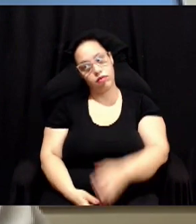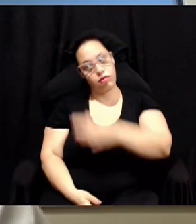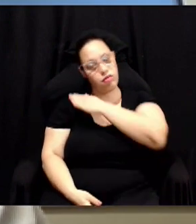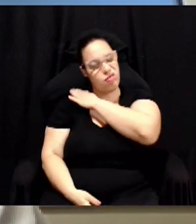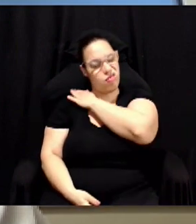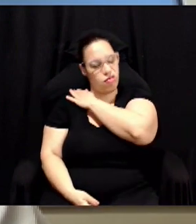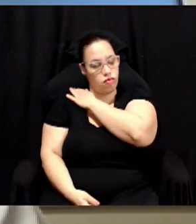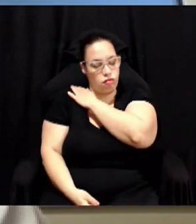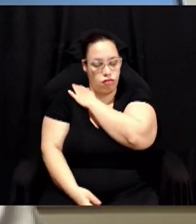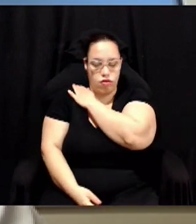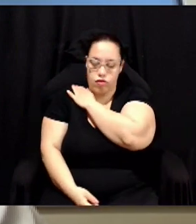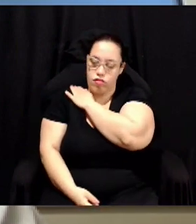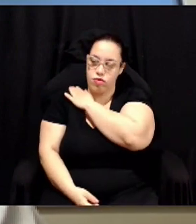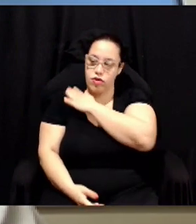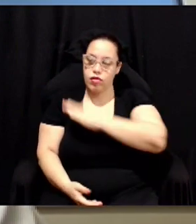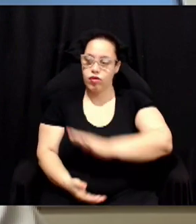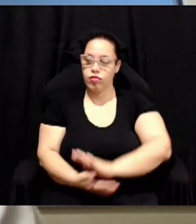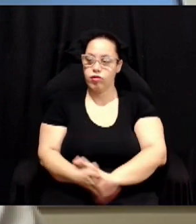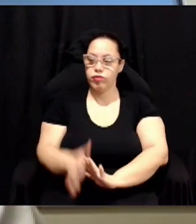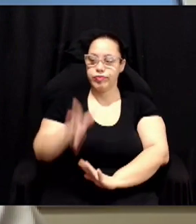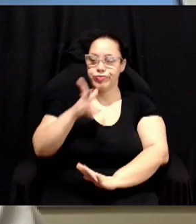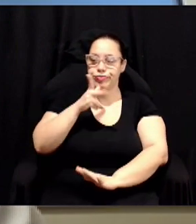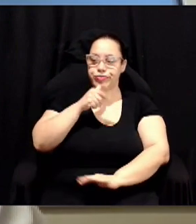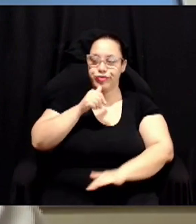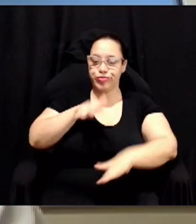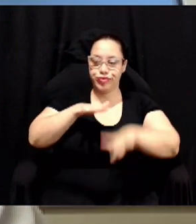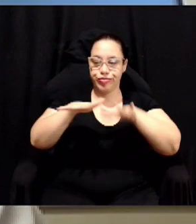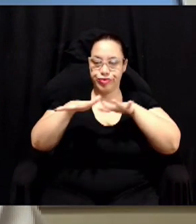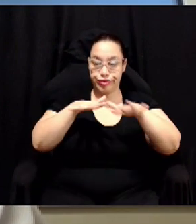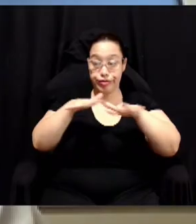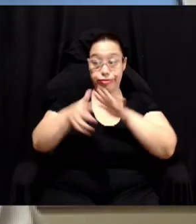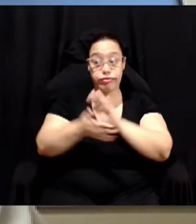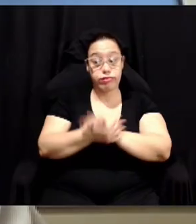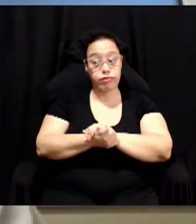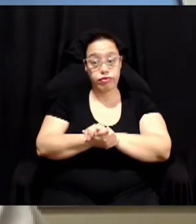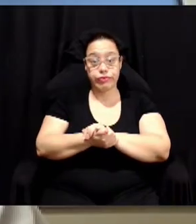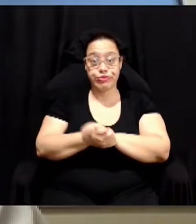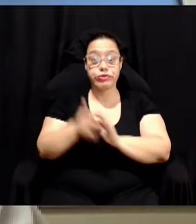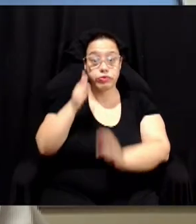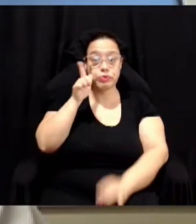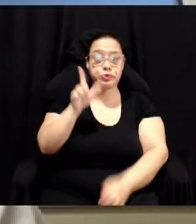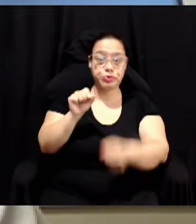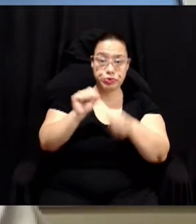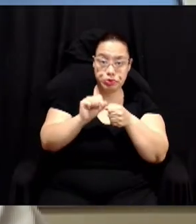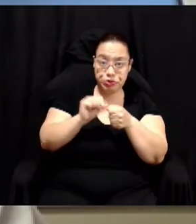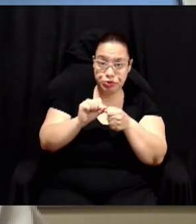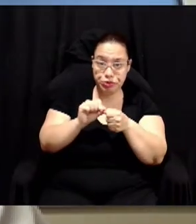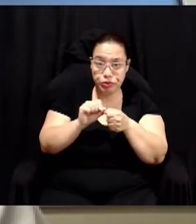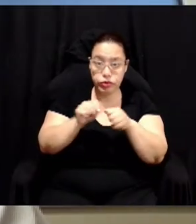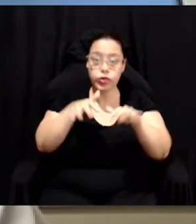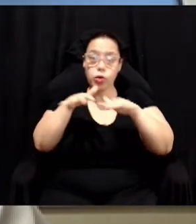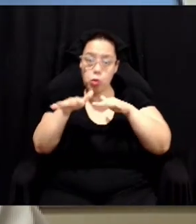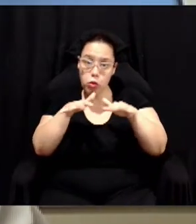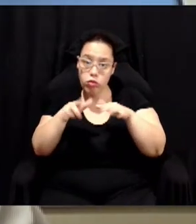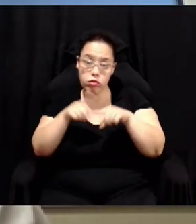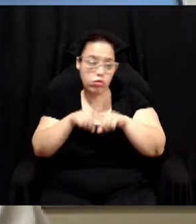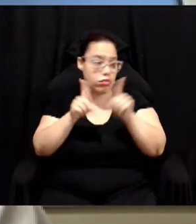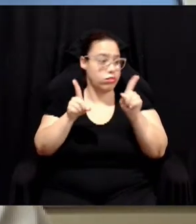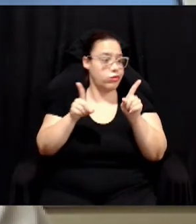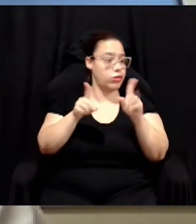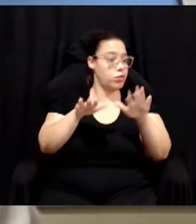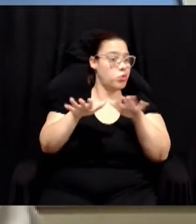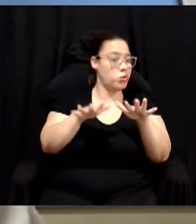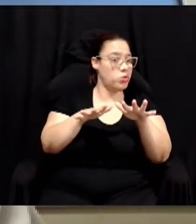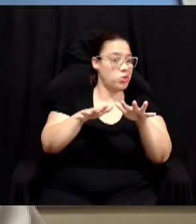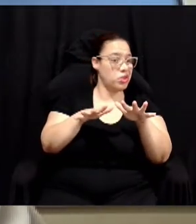uma lentificação do movimento, né? A pessoa às vezes até consegue fazer o movimento, mas o movimento se torna